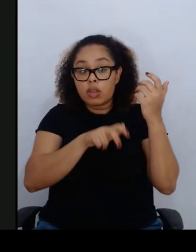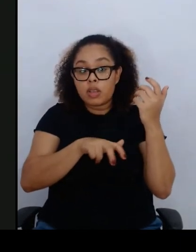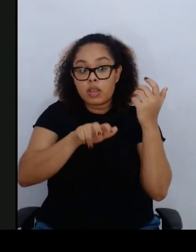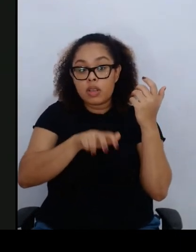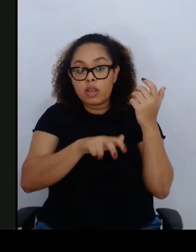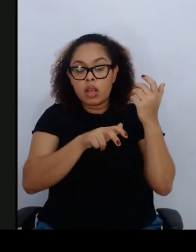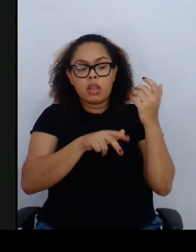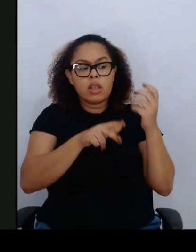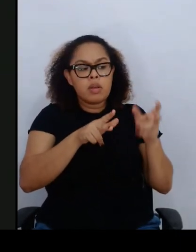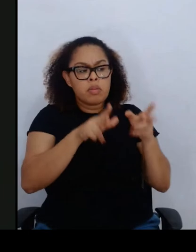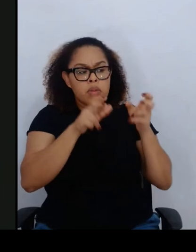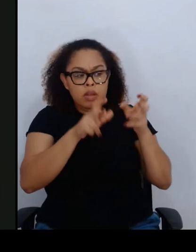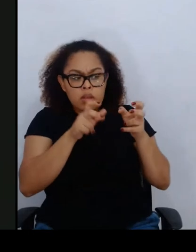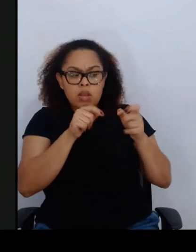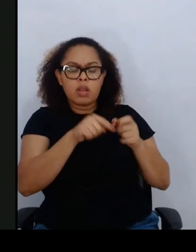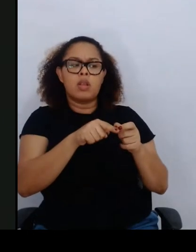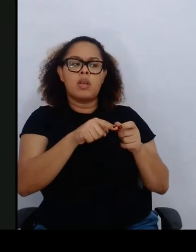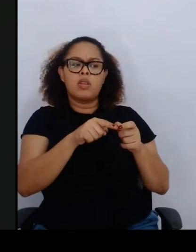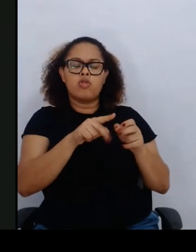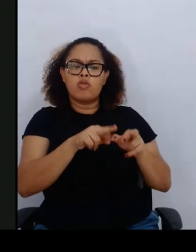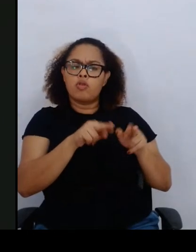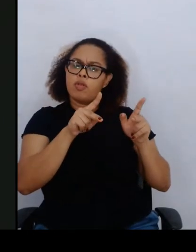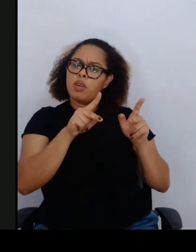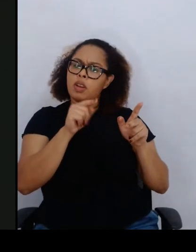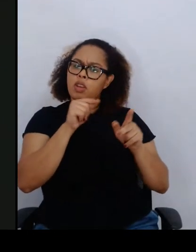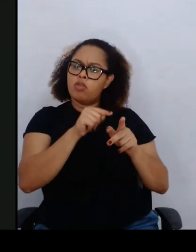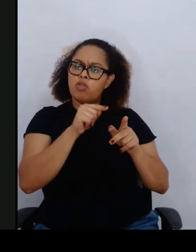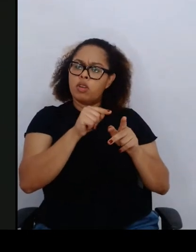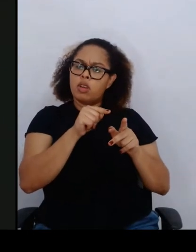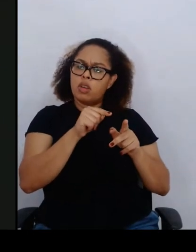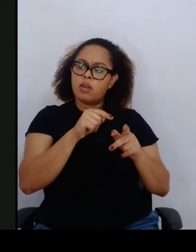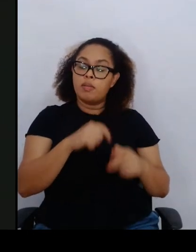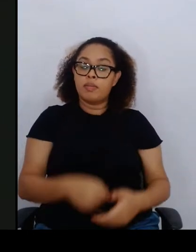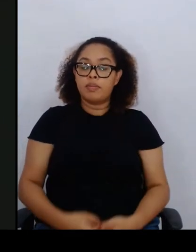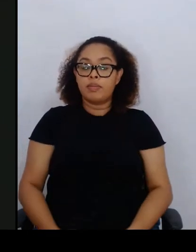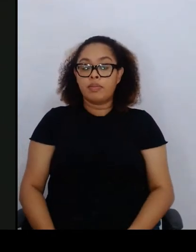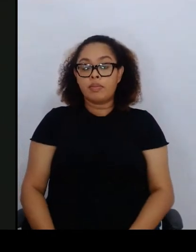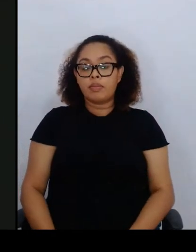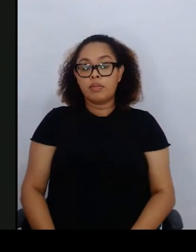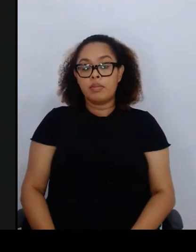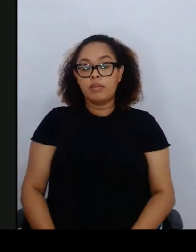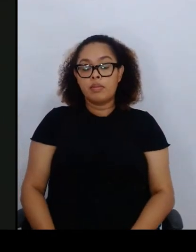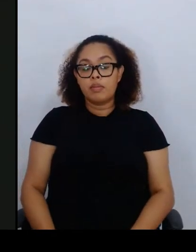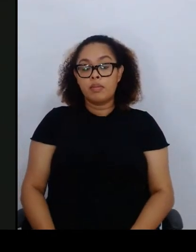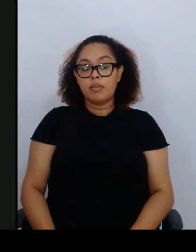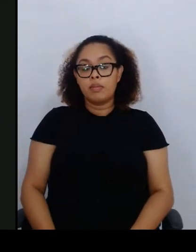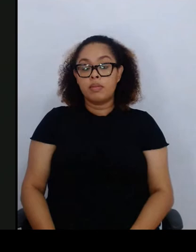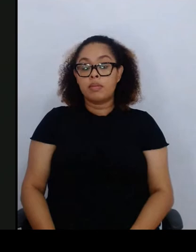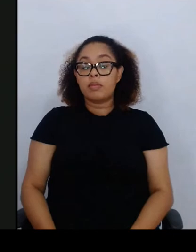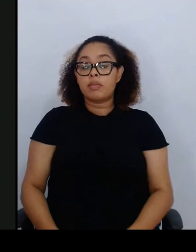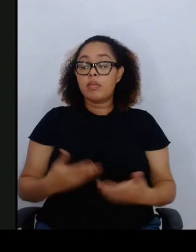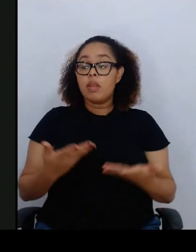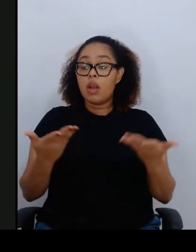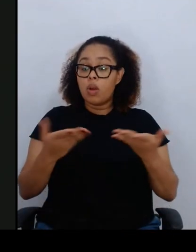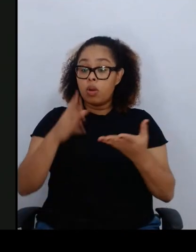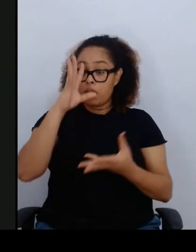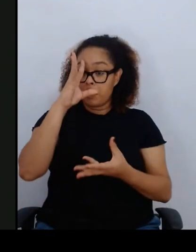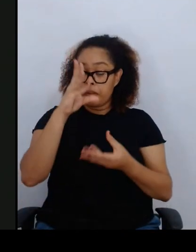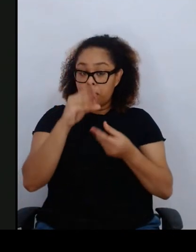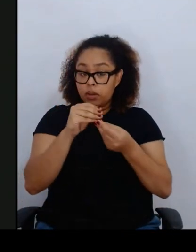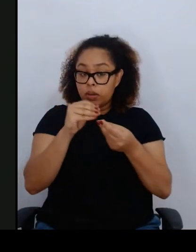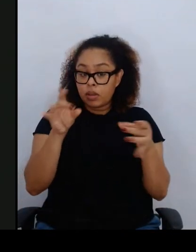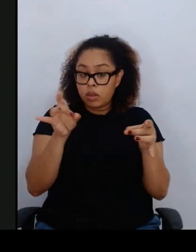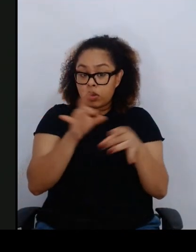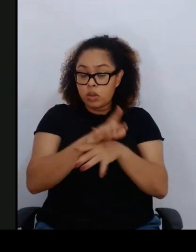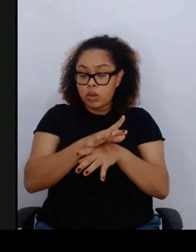simplicidade ser contrária a essas figuras então para concluir como paisagem